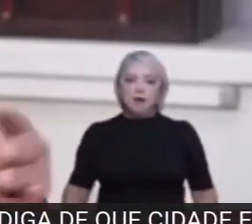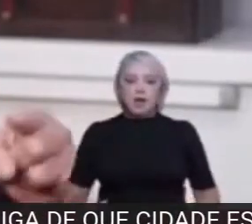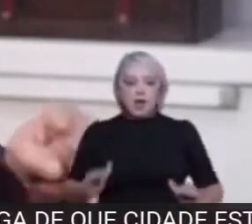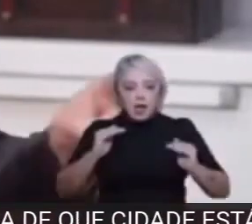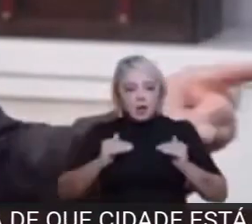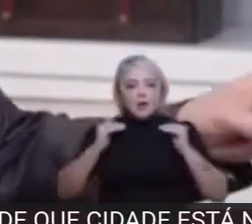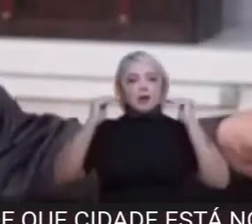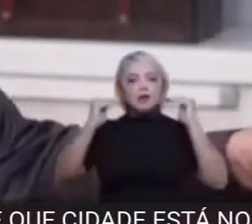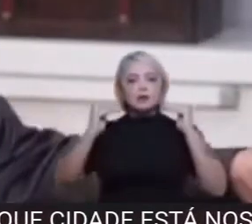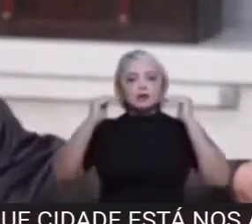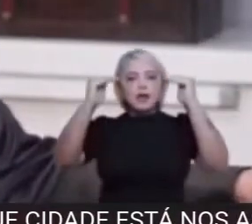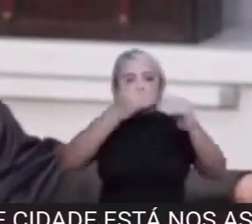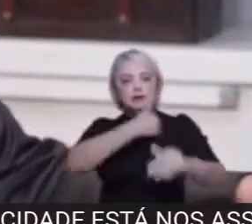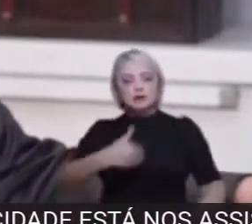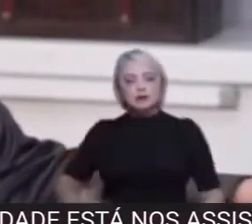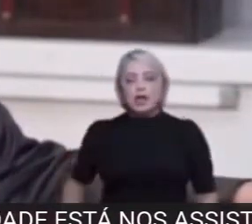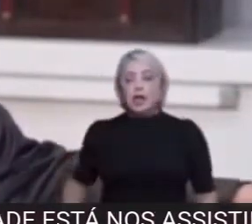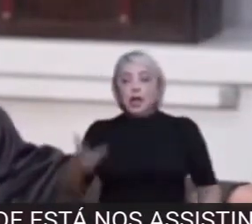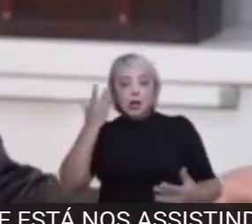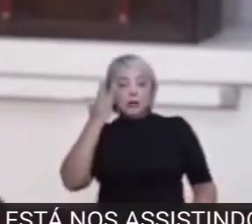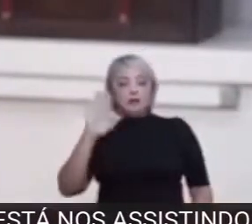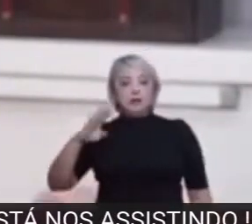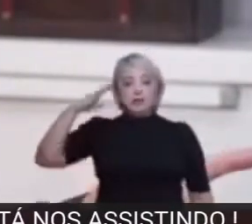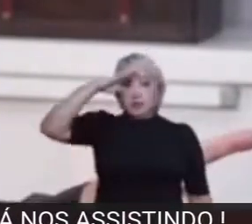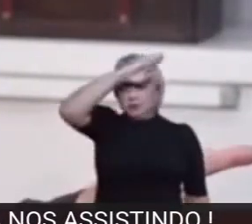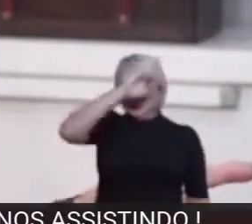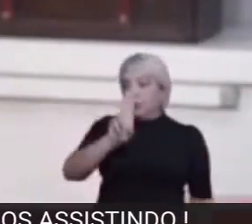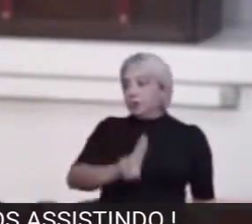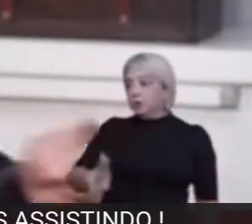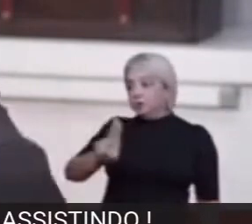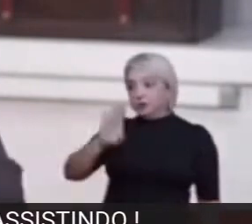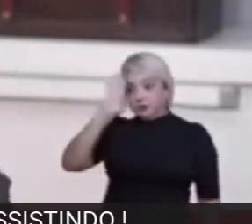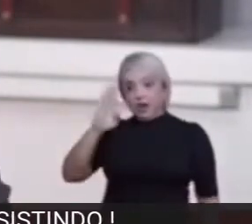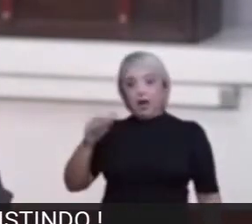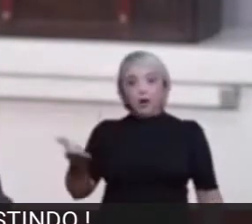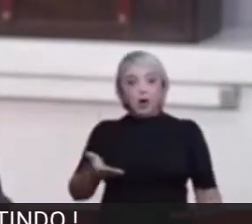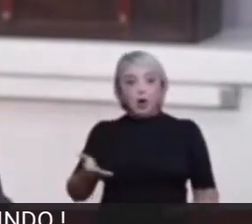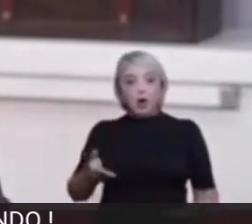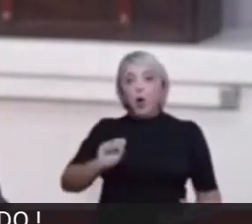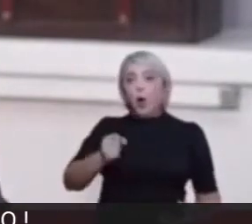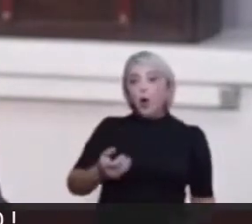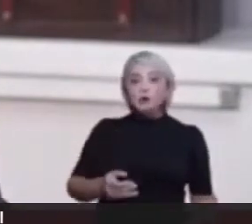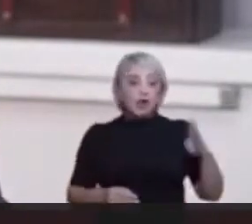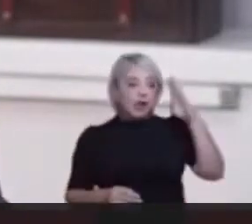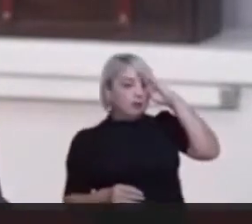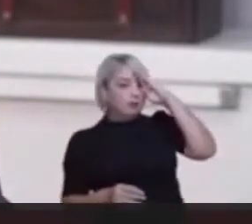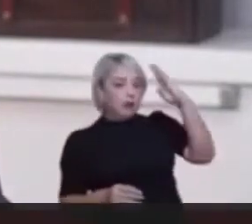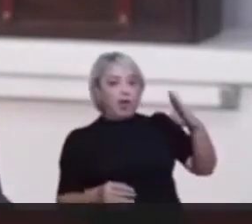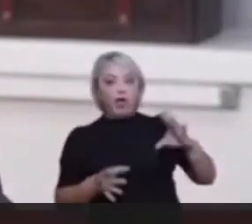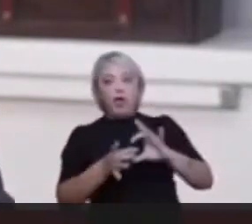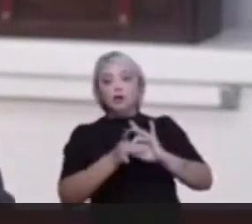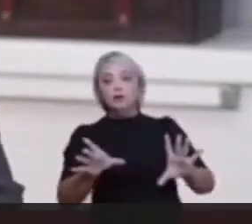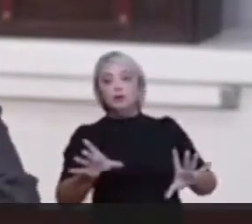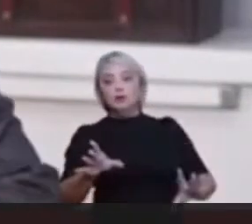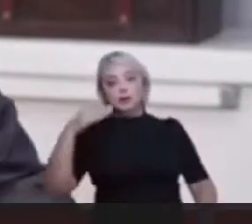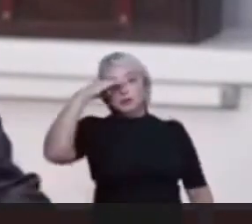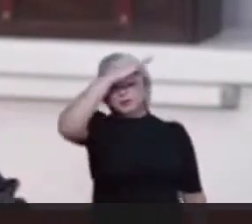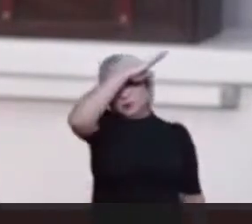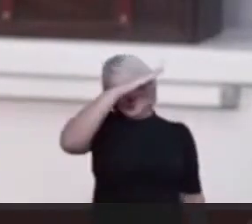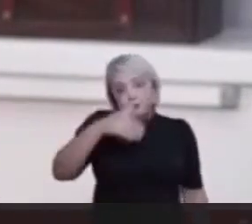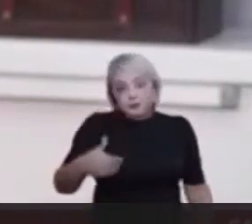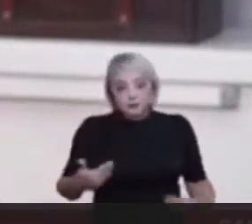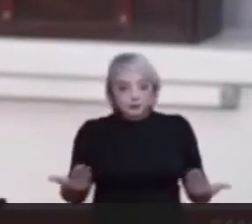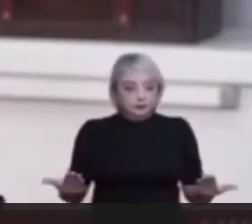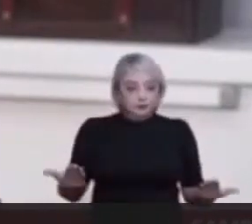não sei se é o Bolsonaro que está utilizando os militares agora ou se é os militares que estão utilizando o Bolsonaro. Ah,